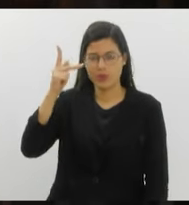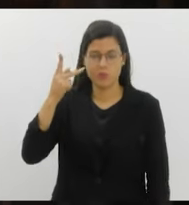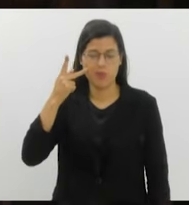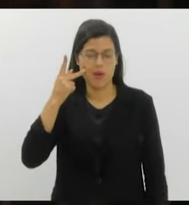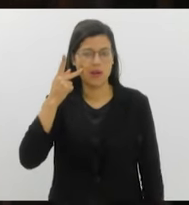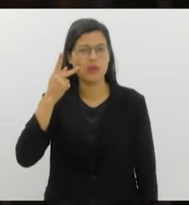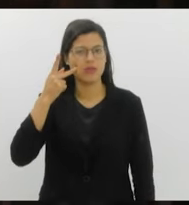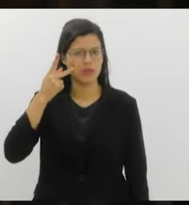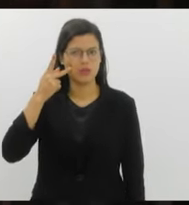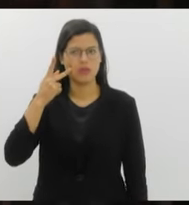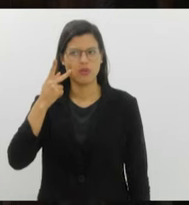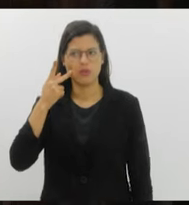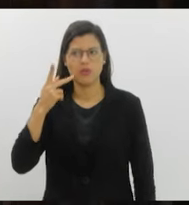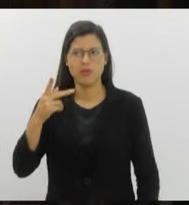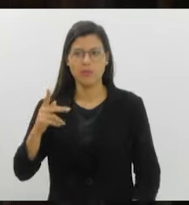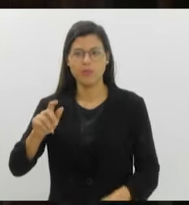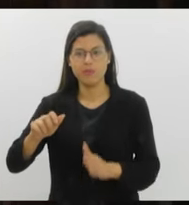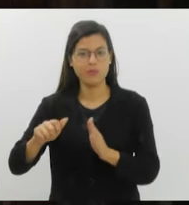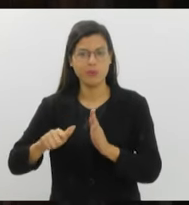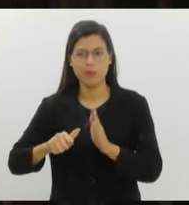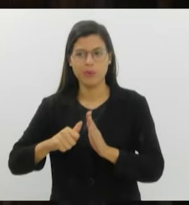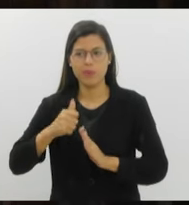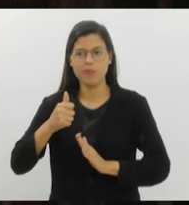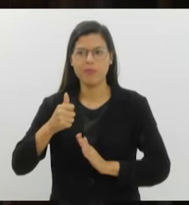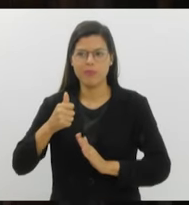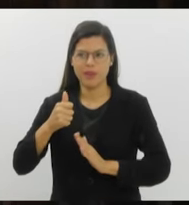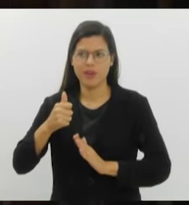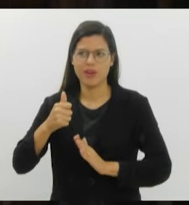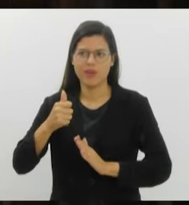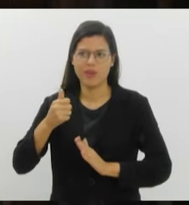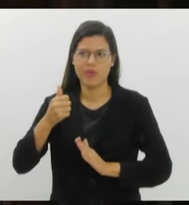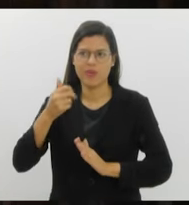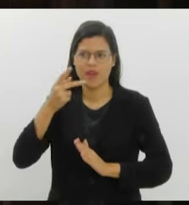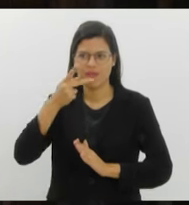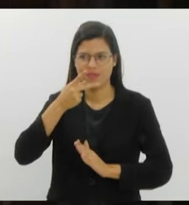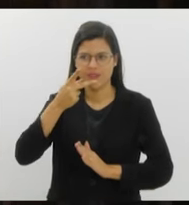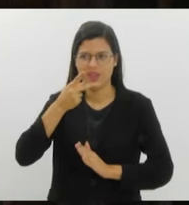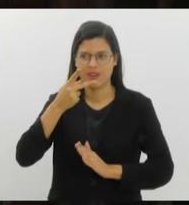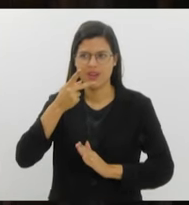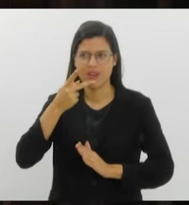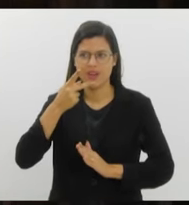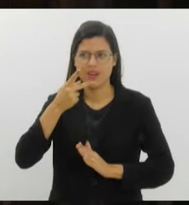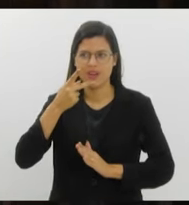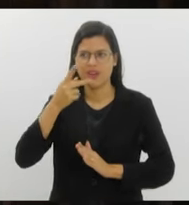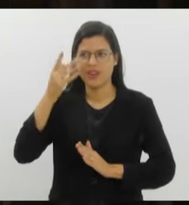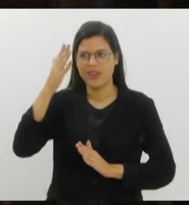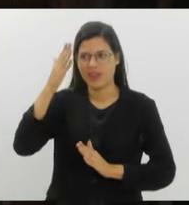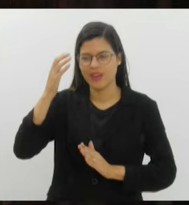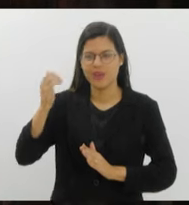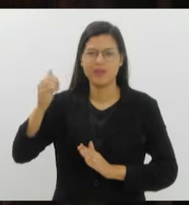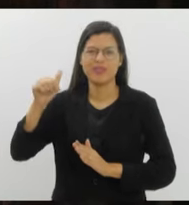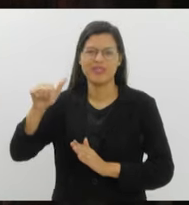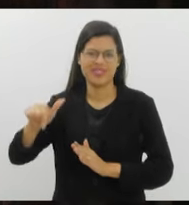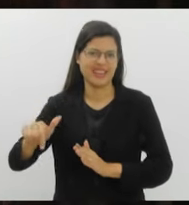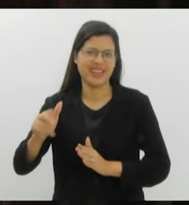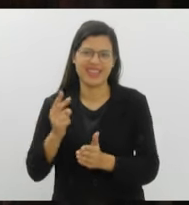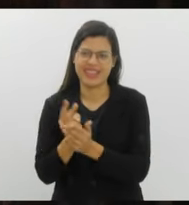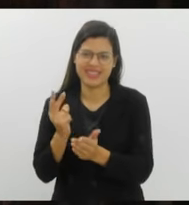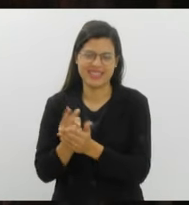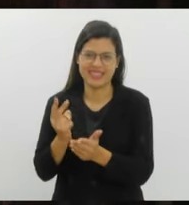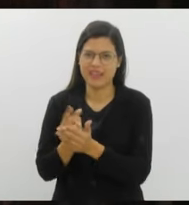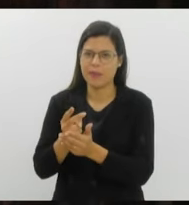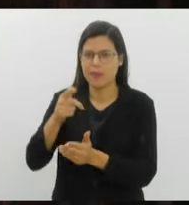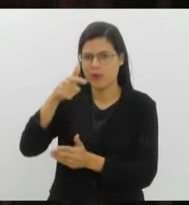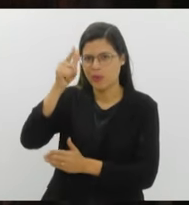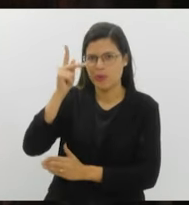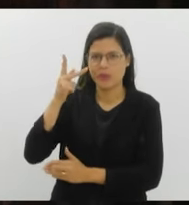aqui para ser o primeiro orador, sendo que eu sei que é quase cadeira cativa do senhor, é um prazer, é uma honra muito grande para mim,